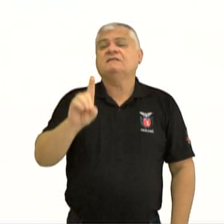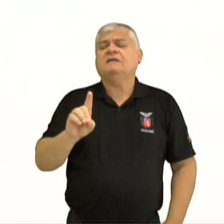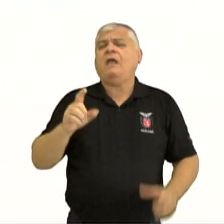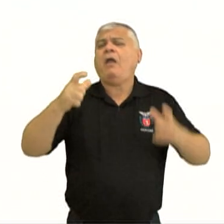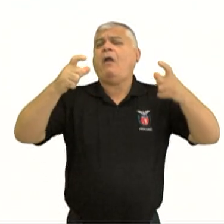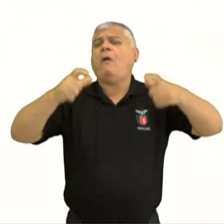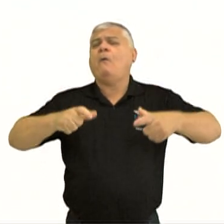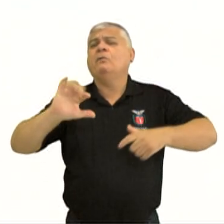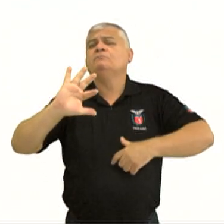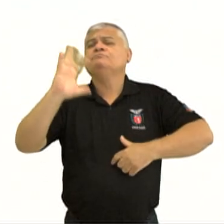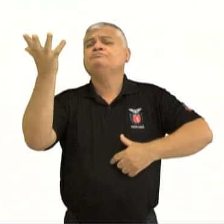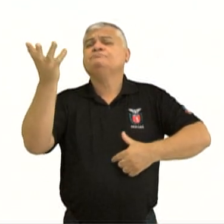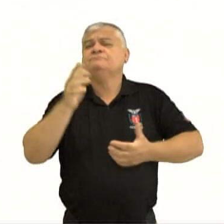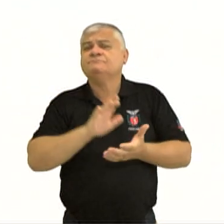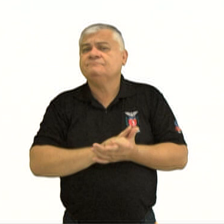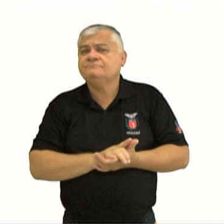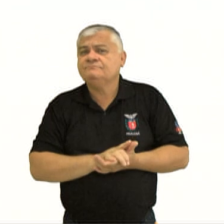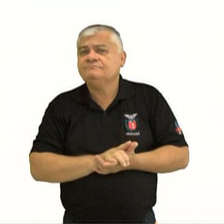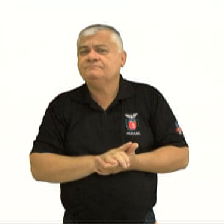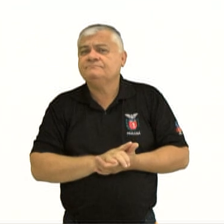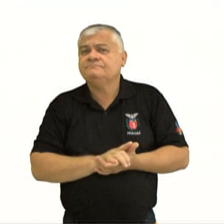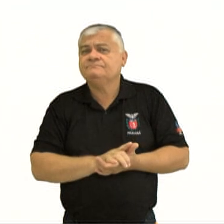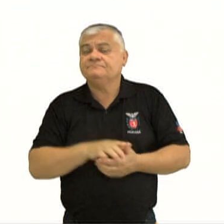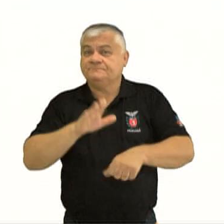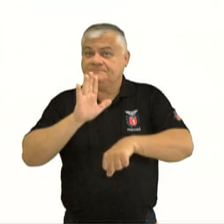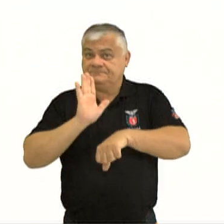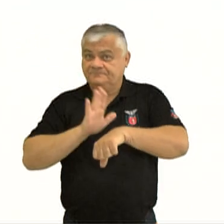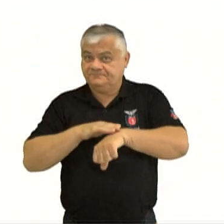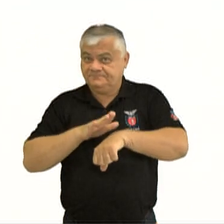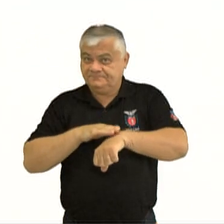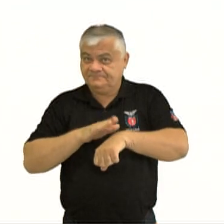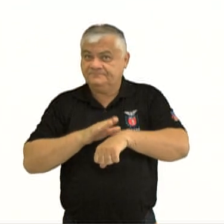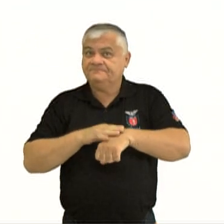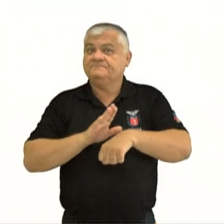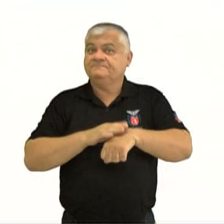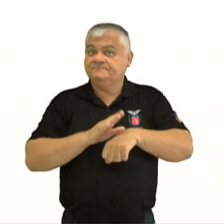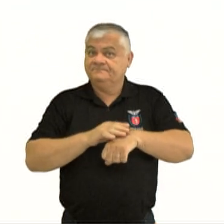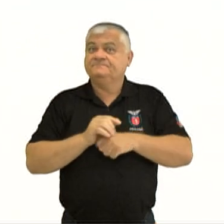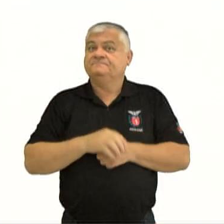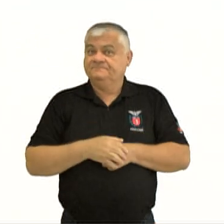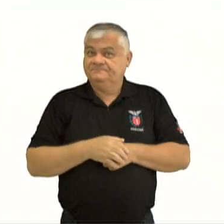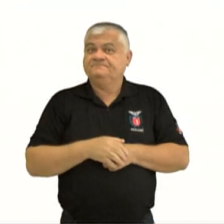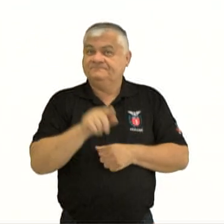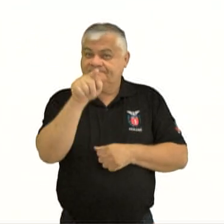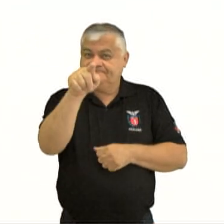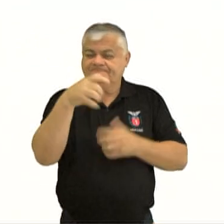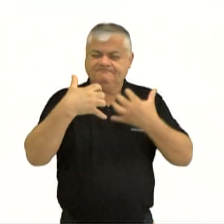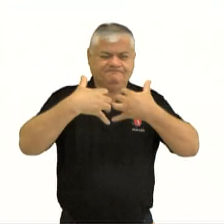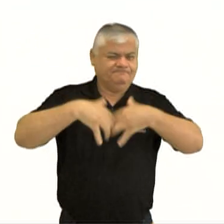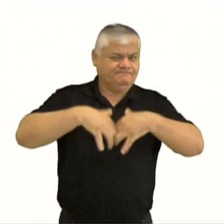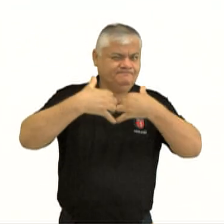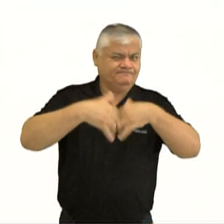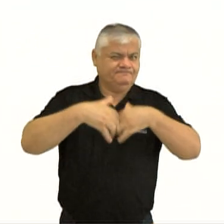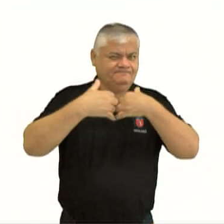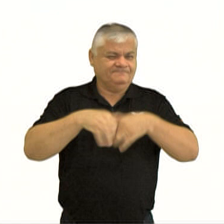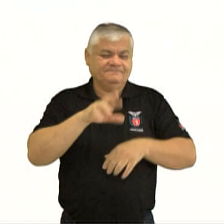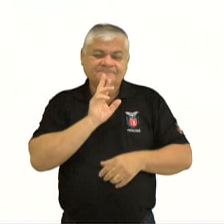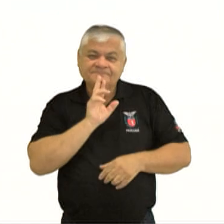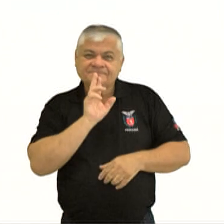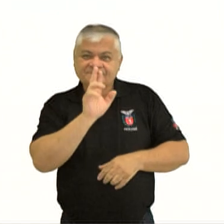ele circula, esse relato? Eu vou dar, claro, um tempinho para você pensar sobre isso e